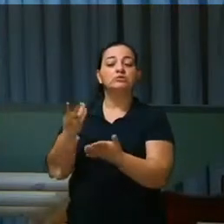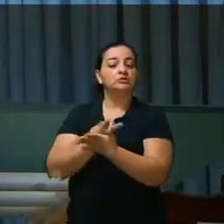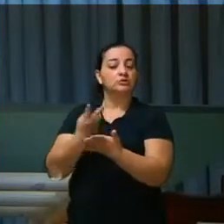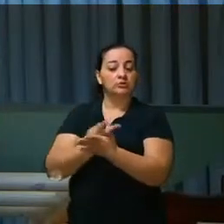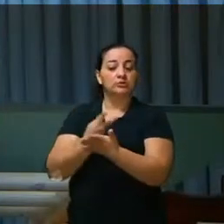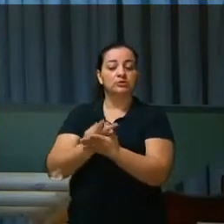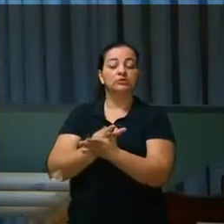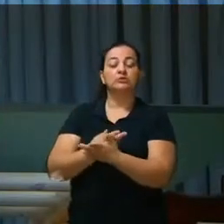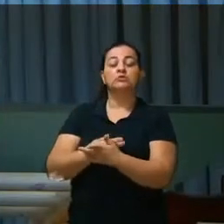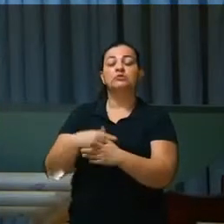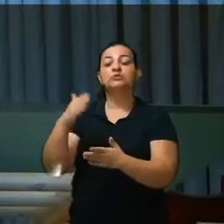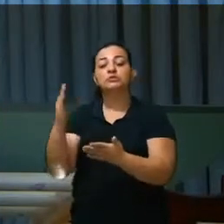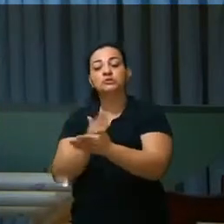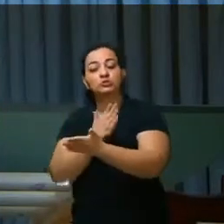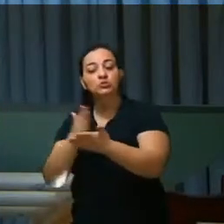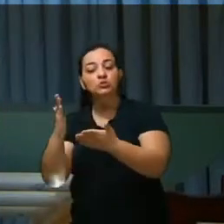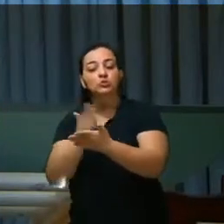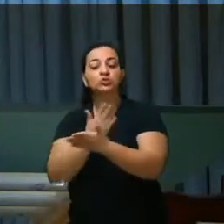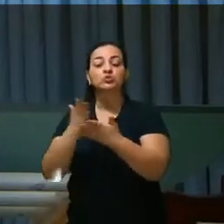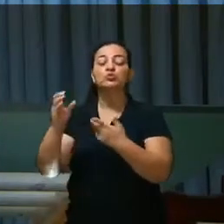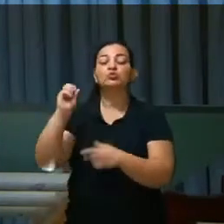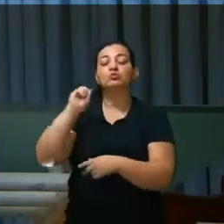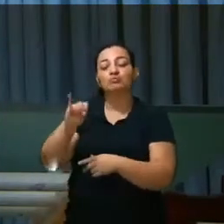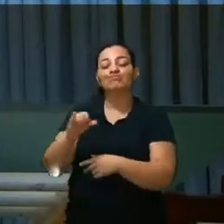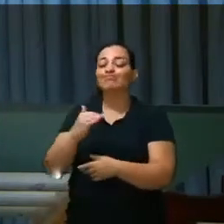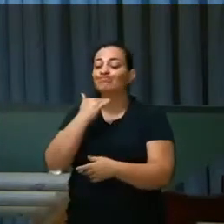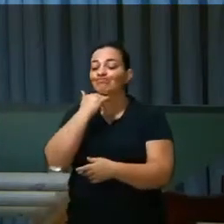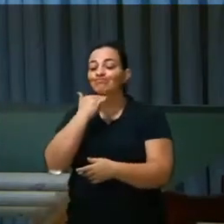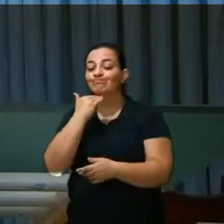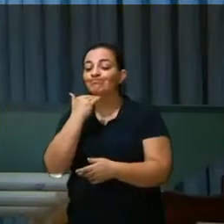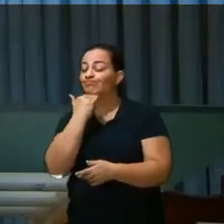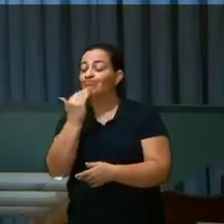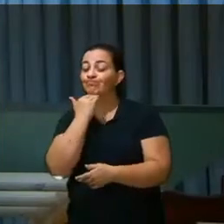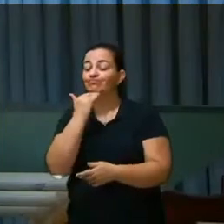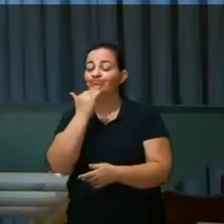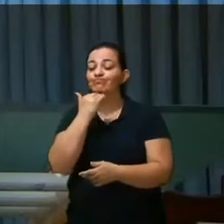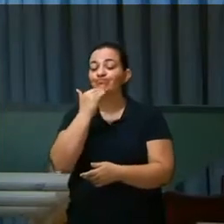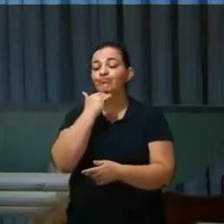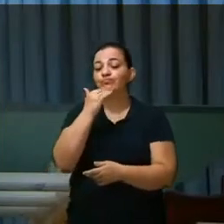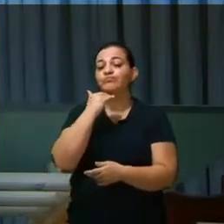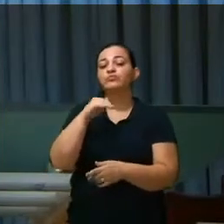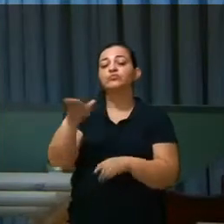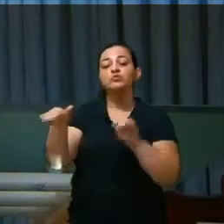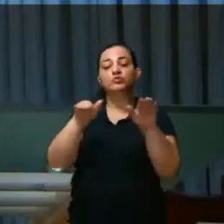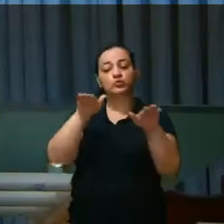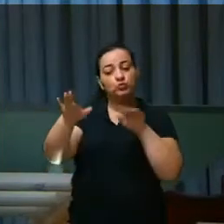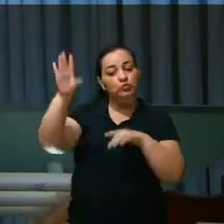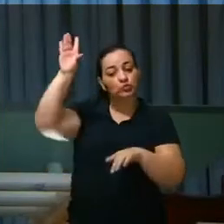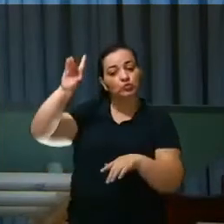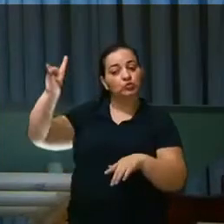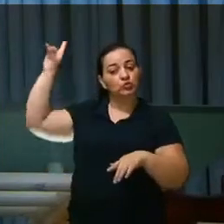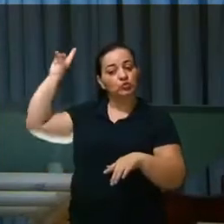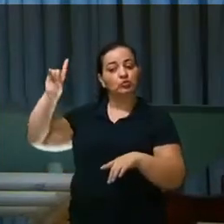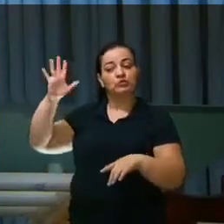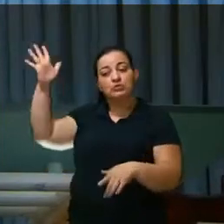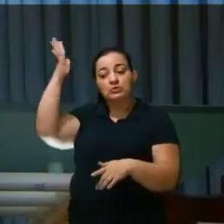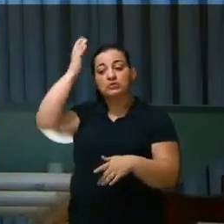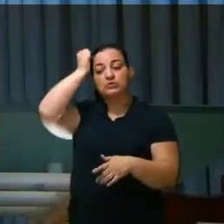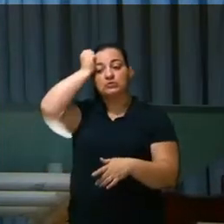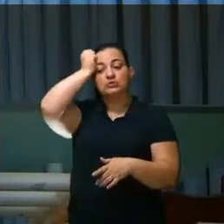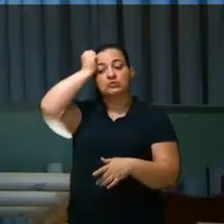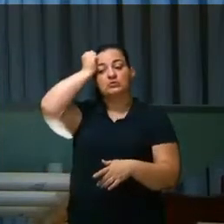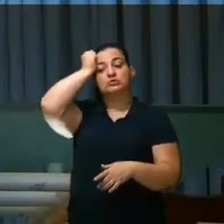o e aqueles que porventura tem sido atingido é chamado por Deus para se